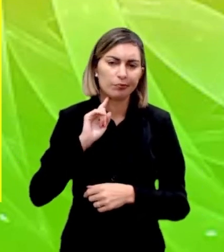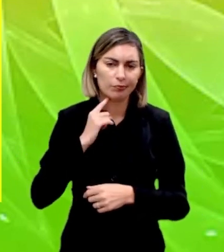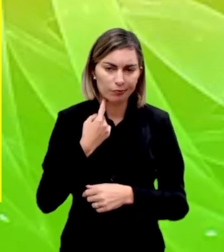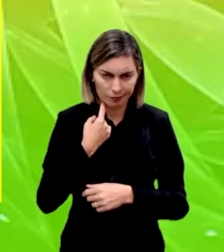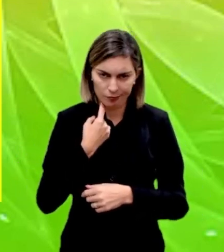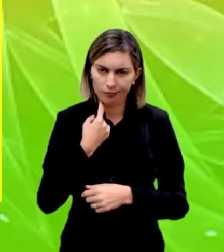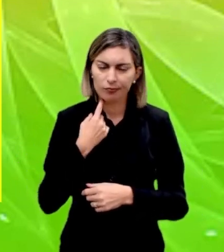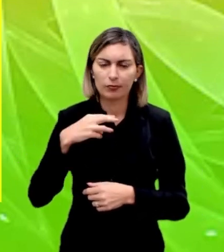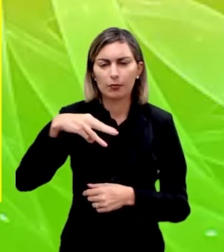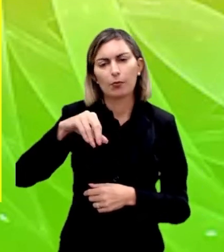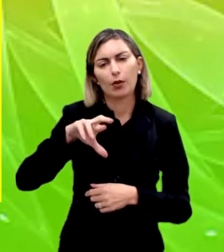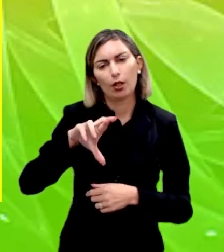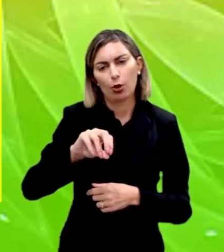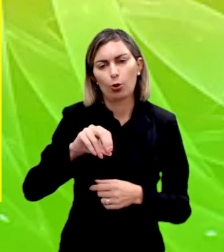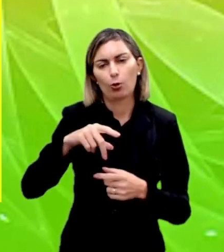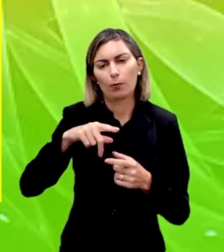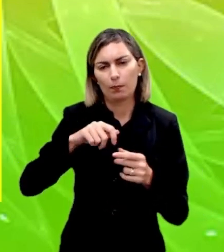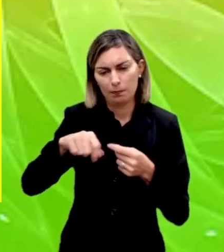com microplásticos.